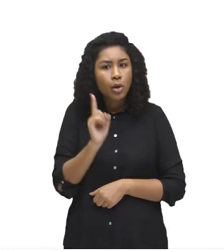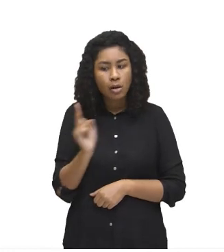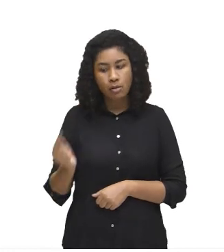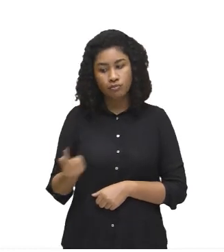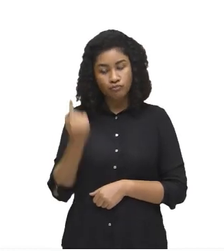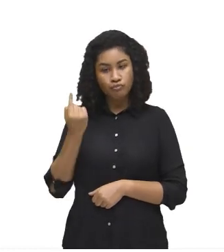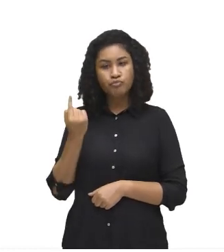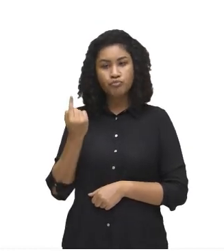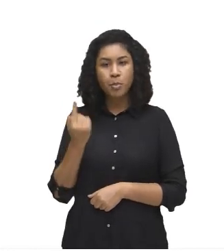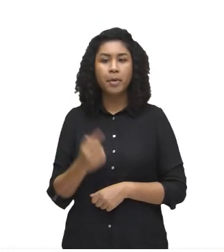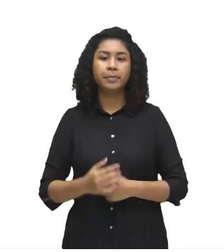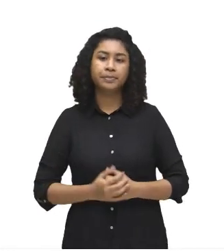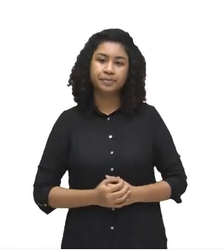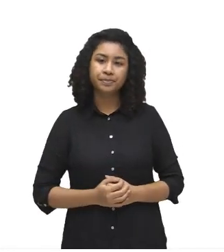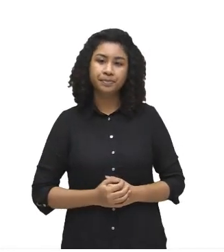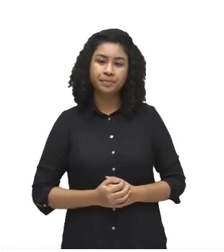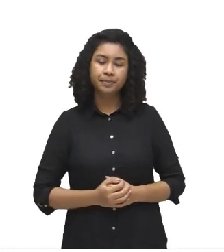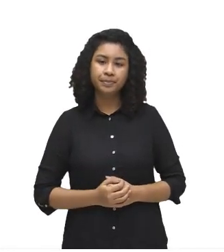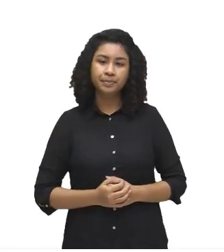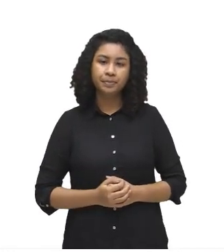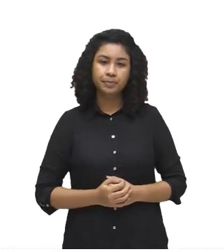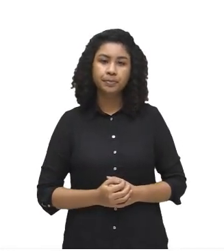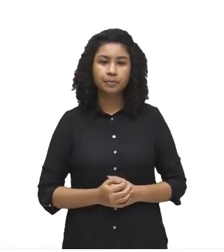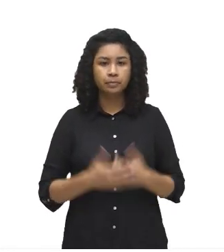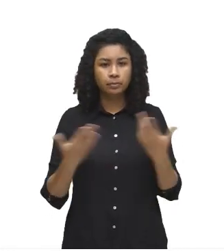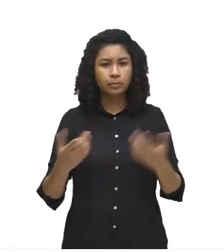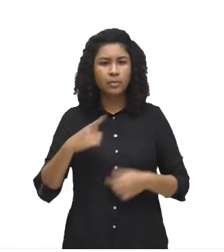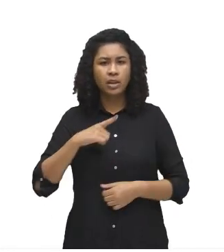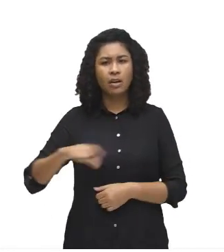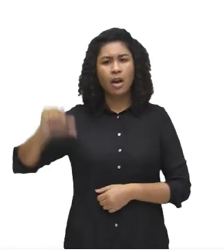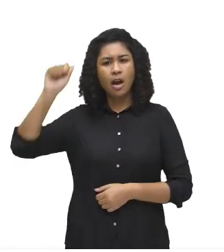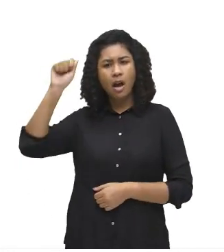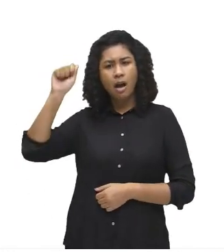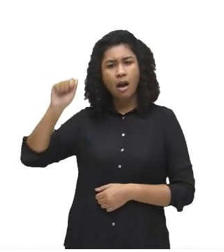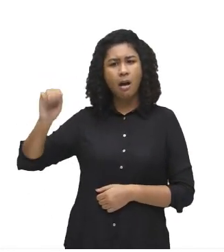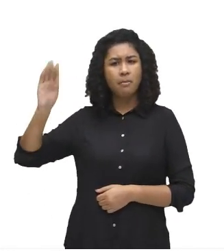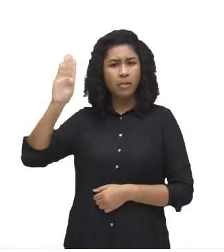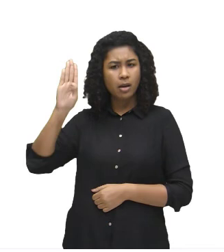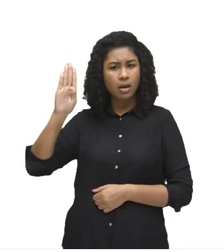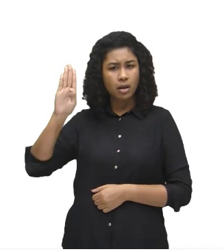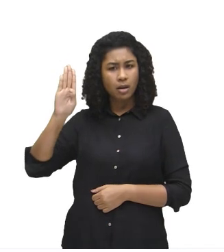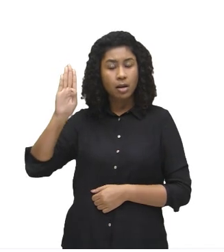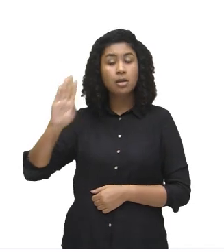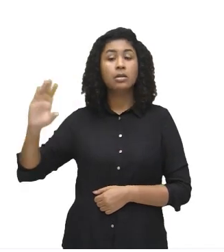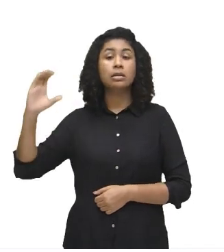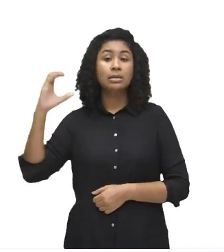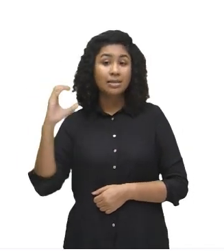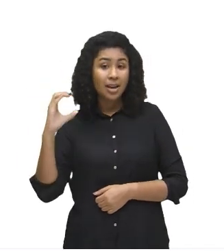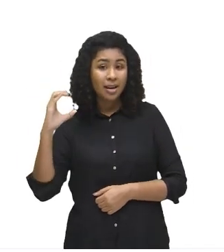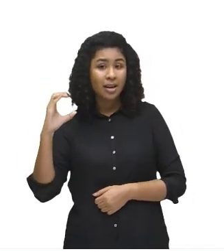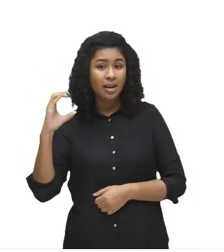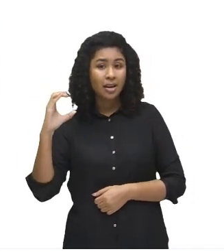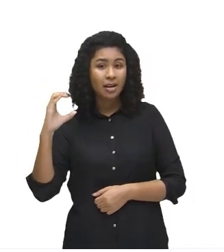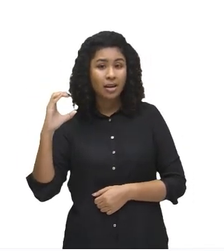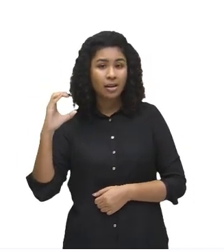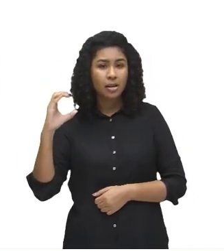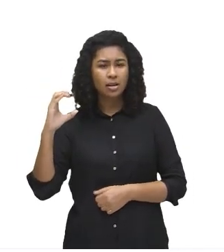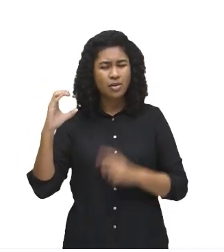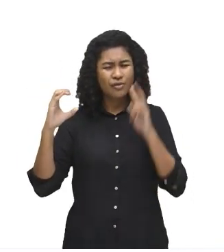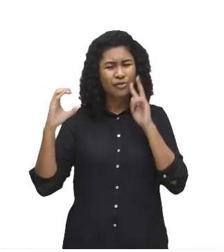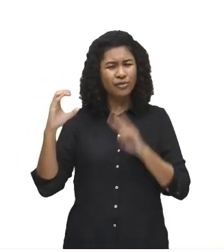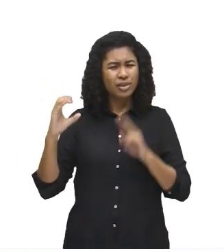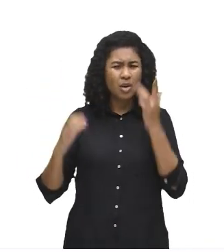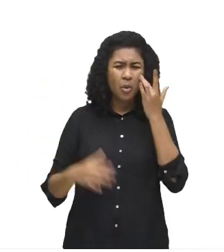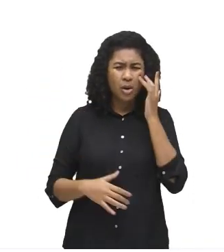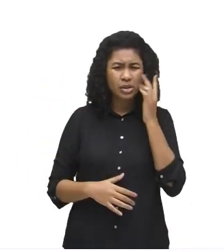Vamos retomar aí a tirinha então. Olha aí, teve letra A, letra B, letra C, salvo engano eu vi também por aí, mas